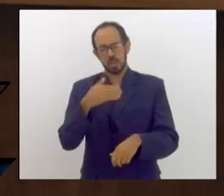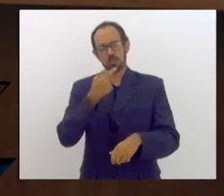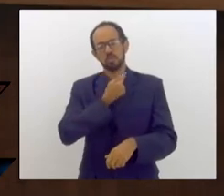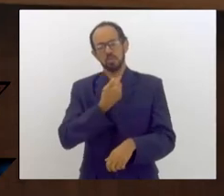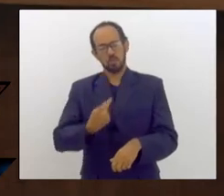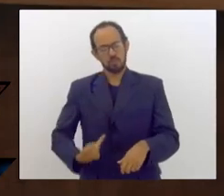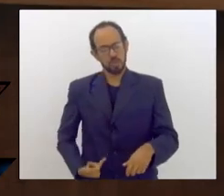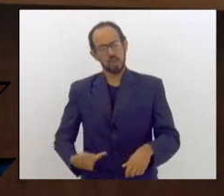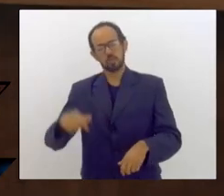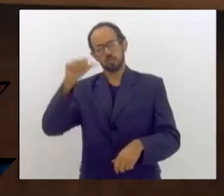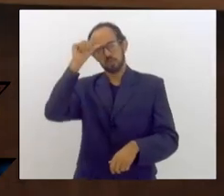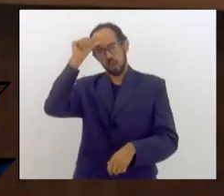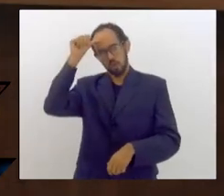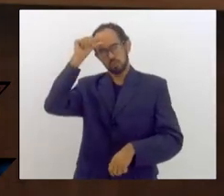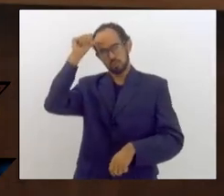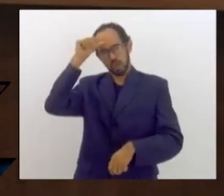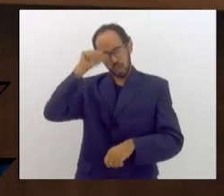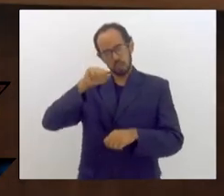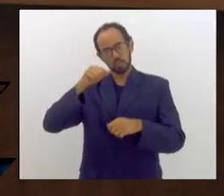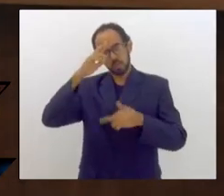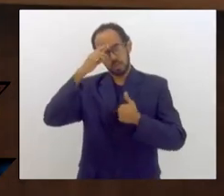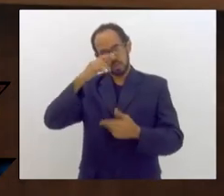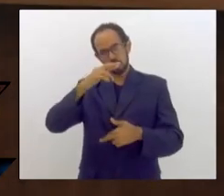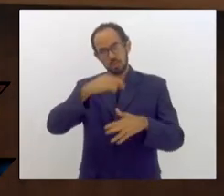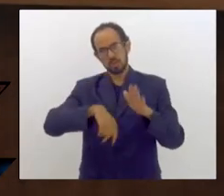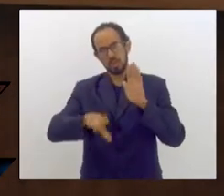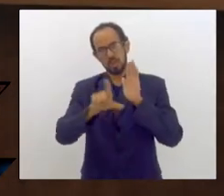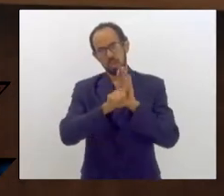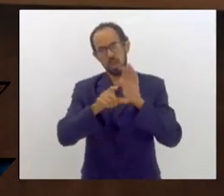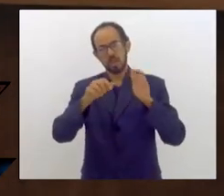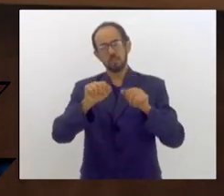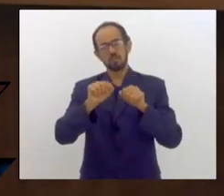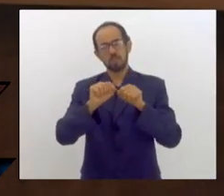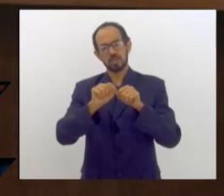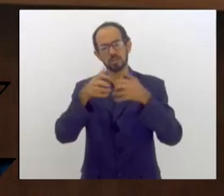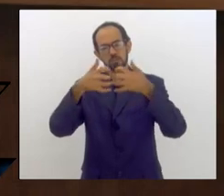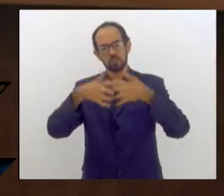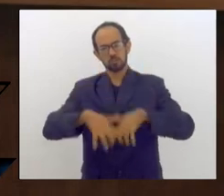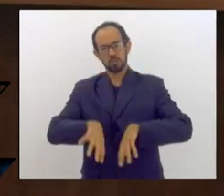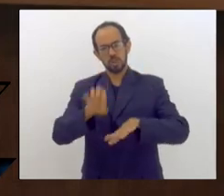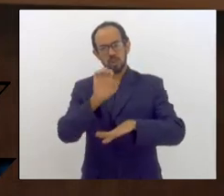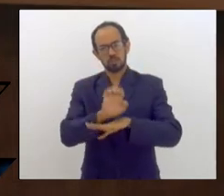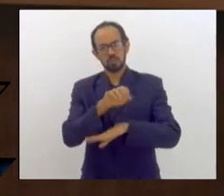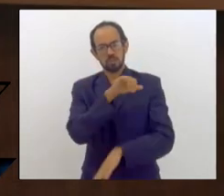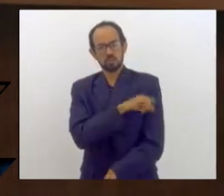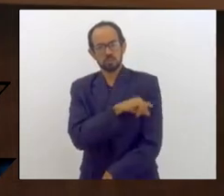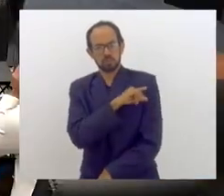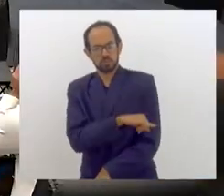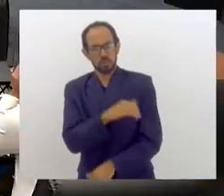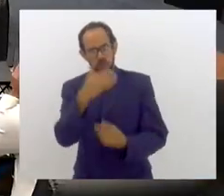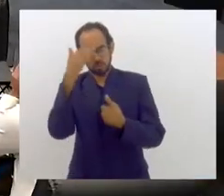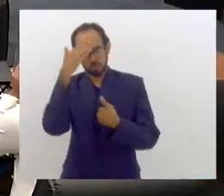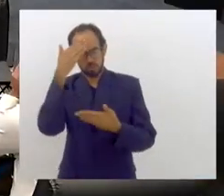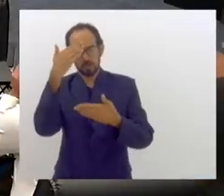governador Cláudio Castro que execute essa que é uma lei hoje vigente no estado do Rio de Janeiro. Obrigada.